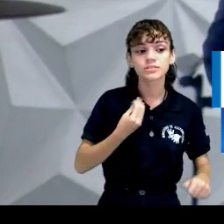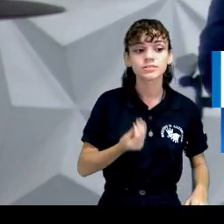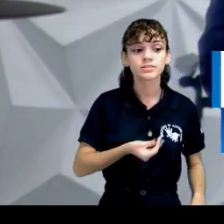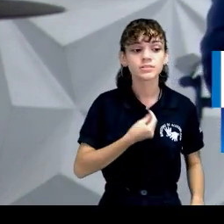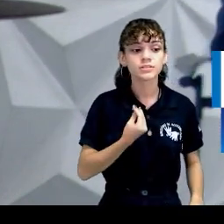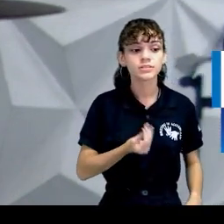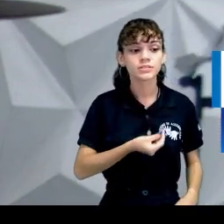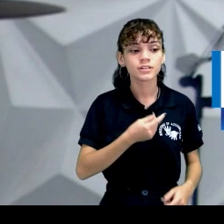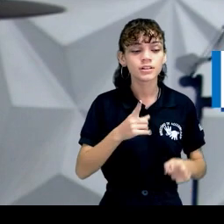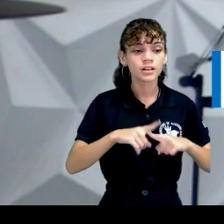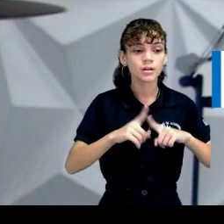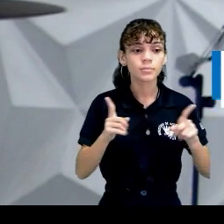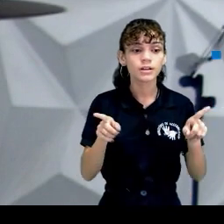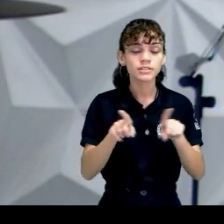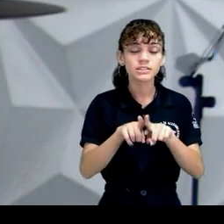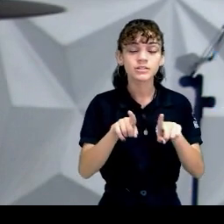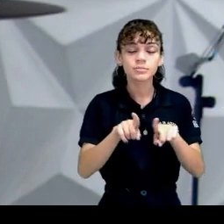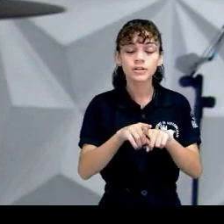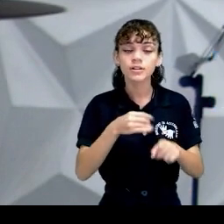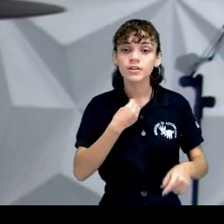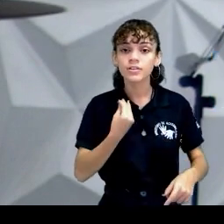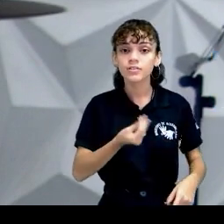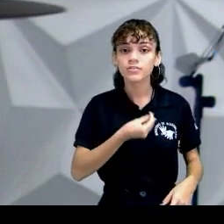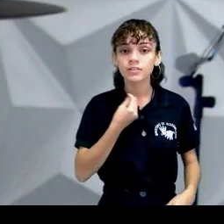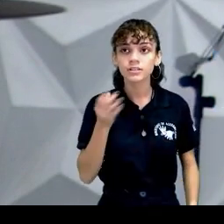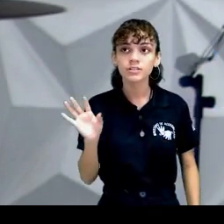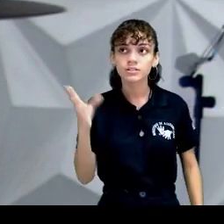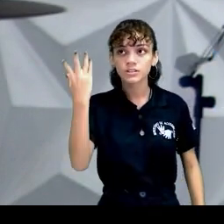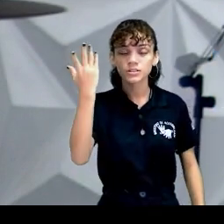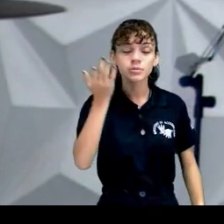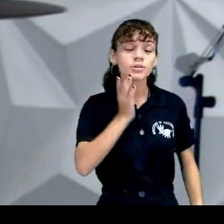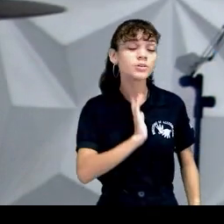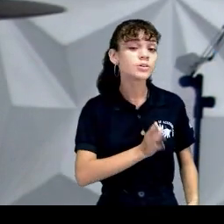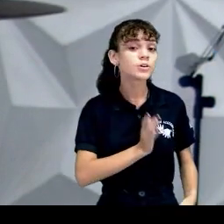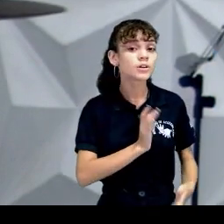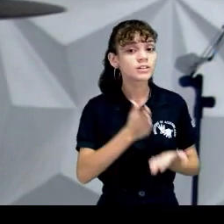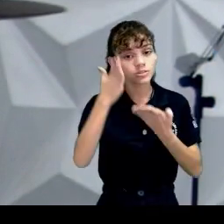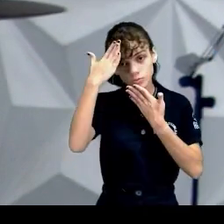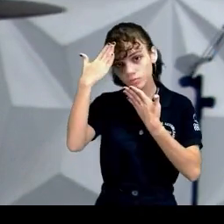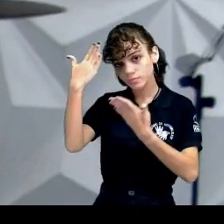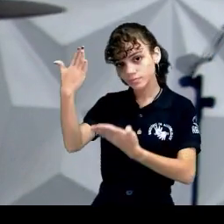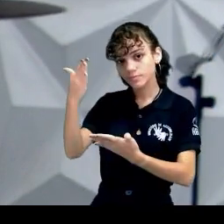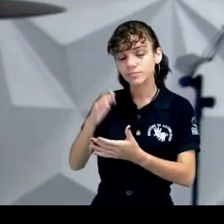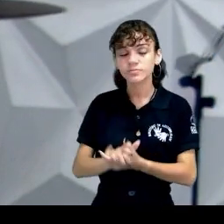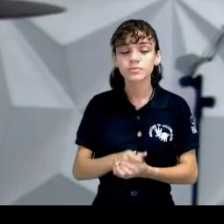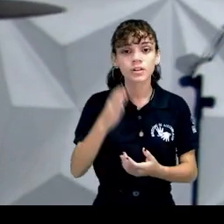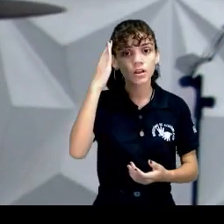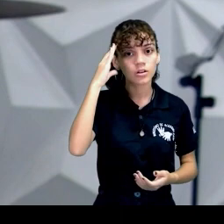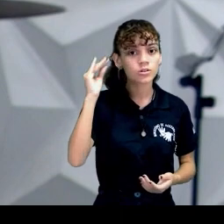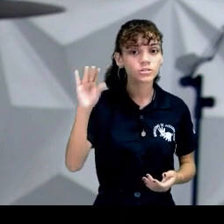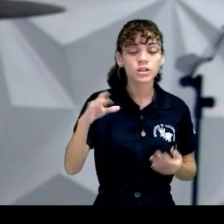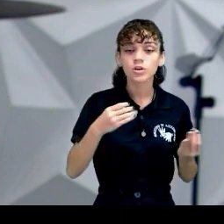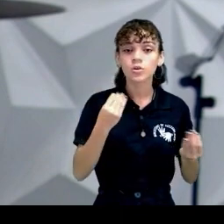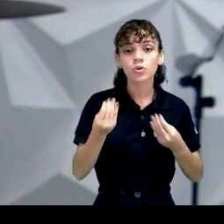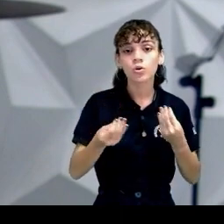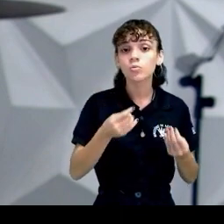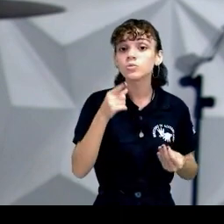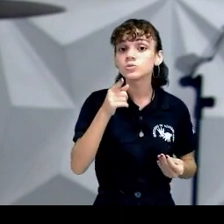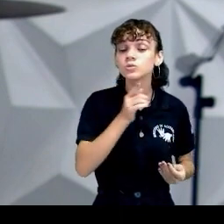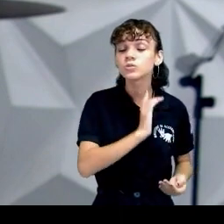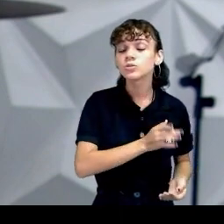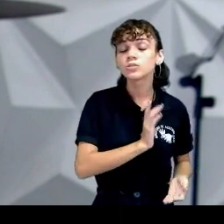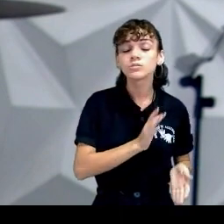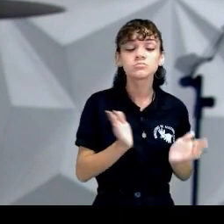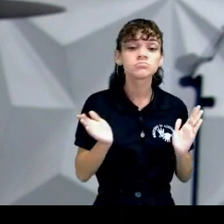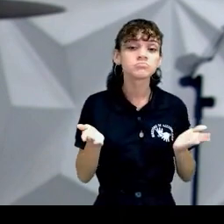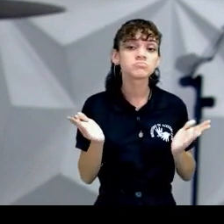não sei como é que está o seu coração hoje, eu não sei se você é reconhecido ou se você se percebe como alguém grato. Muitas vezes no